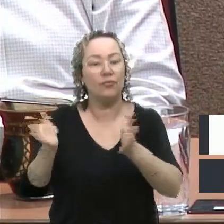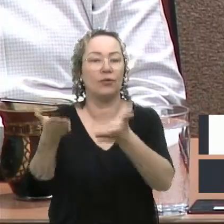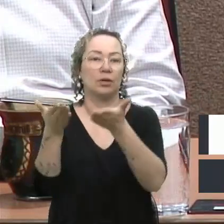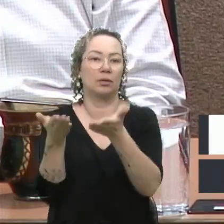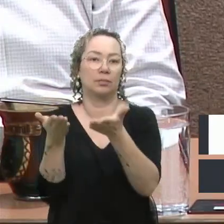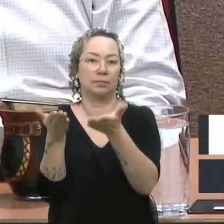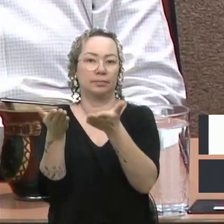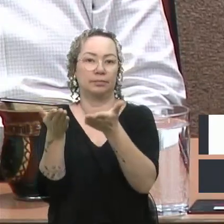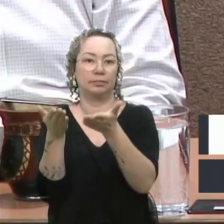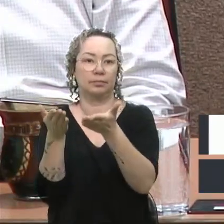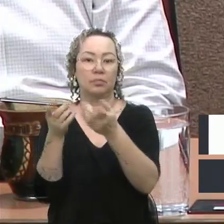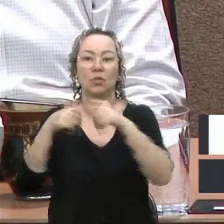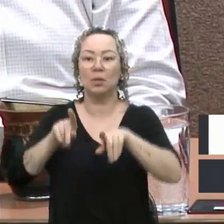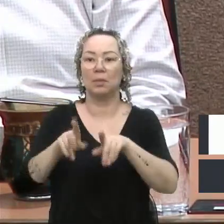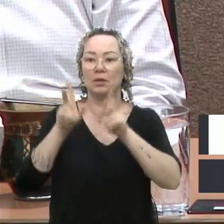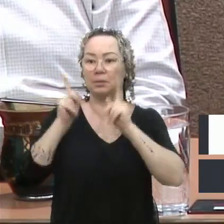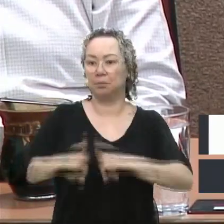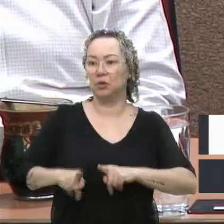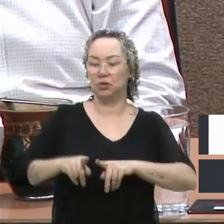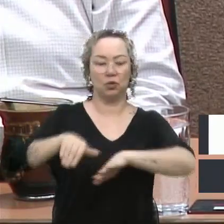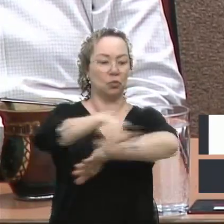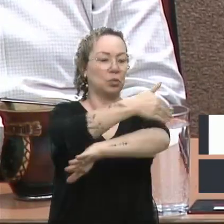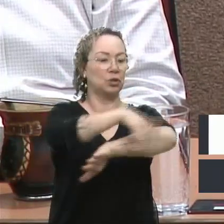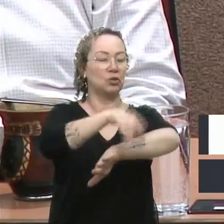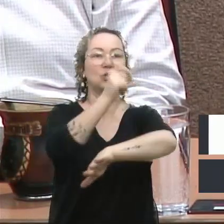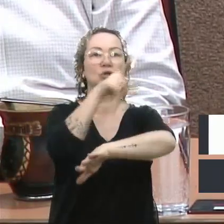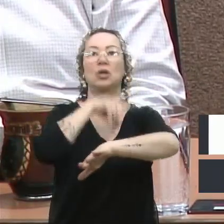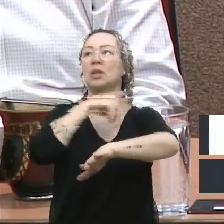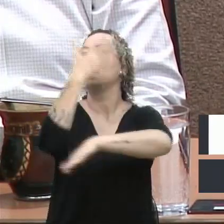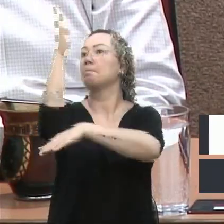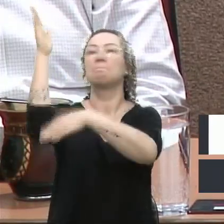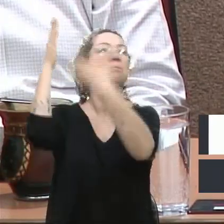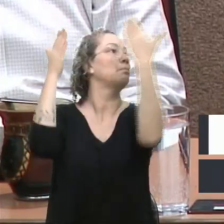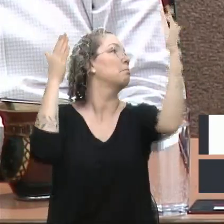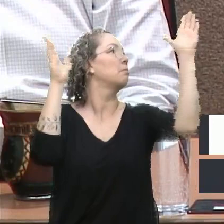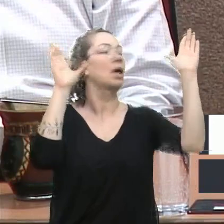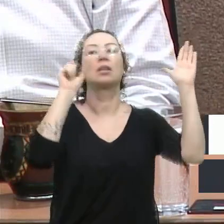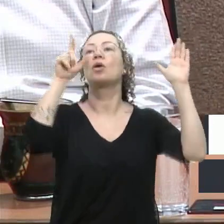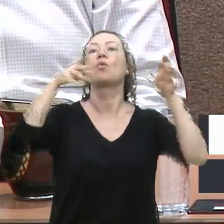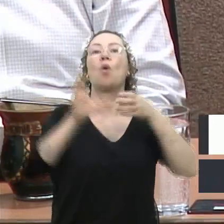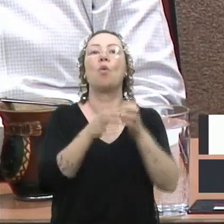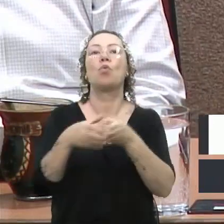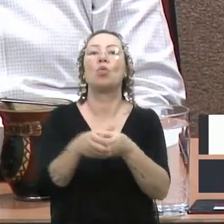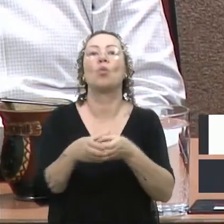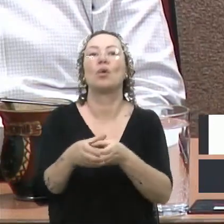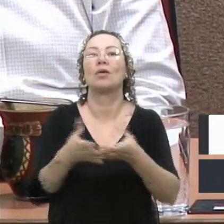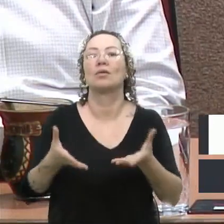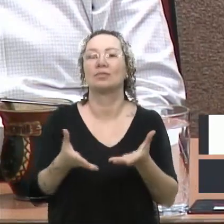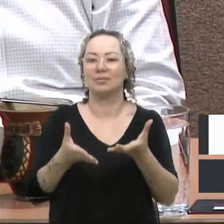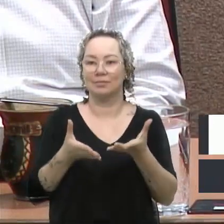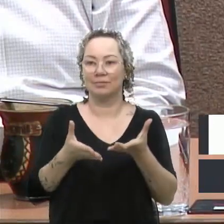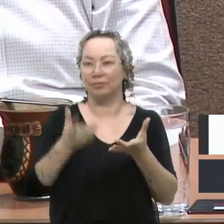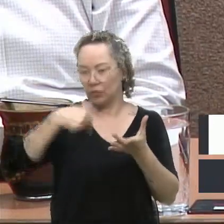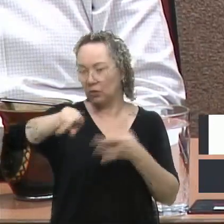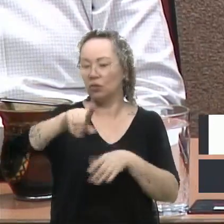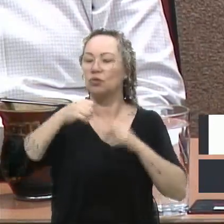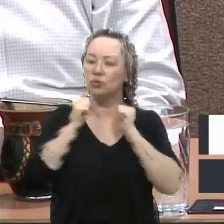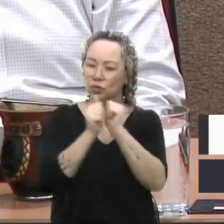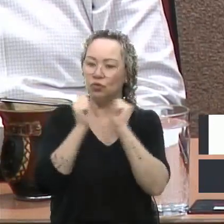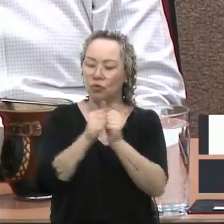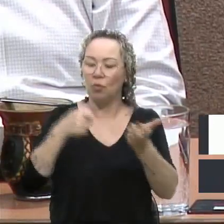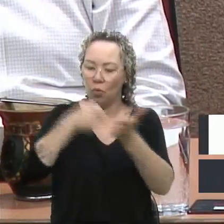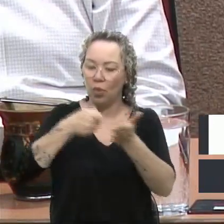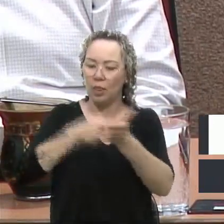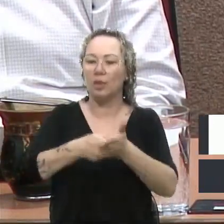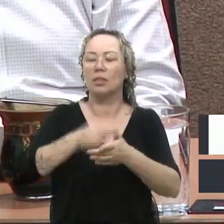o turista passar numa estrada onde só tem mata dos dois lados, qual é o turismo? Então, estamos juntos aí nessa luta aí, vamos tentar ajudar